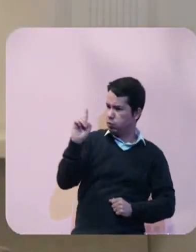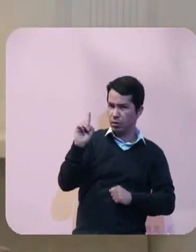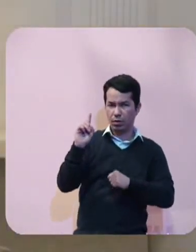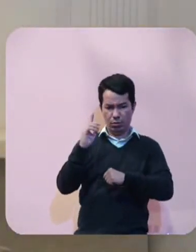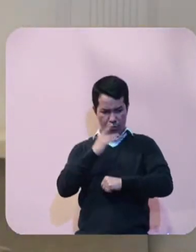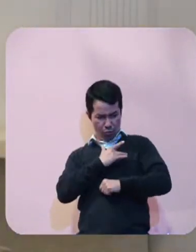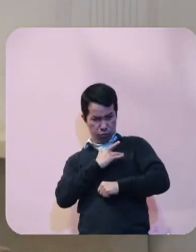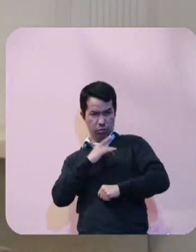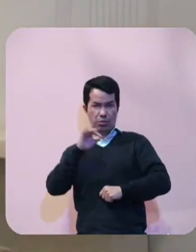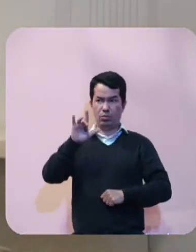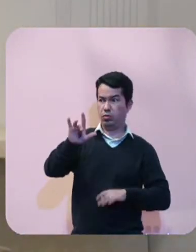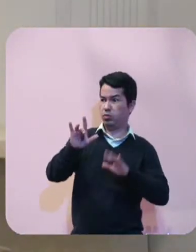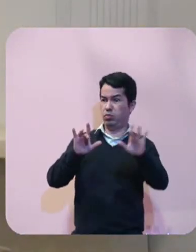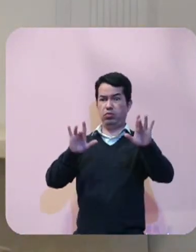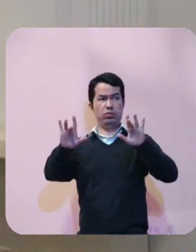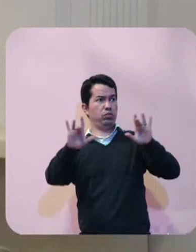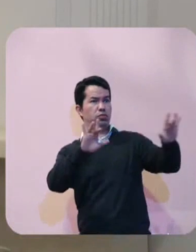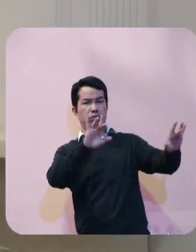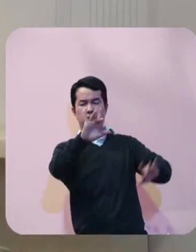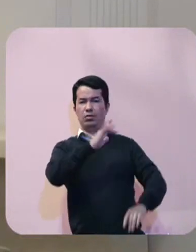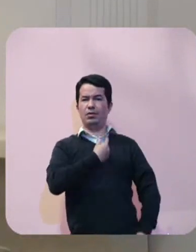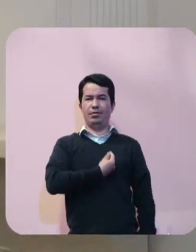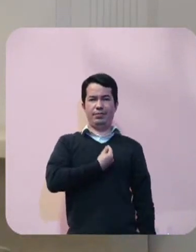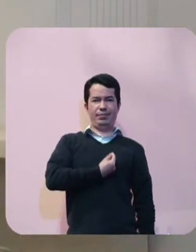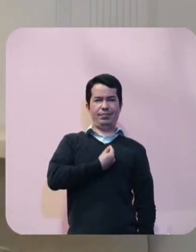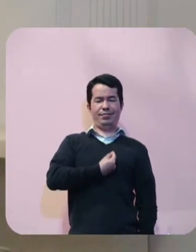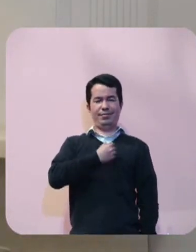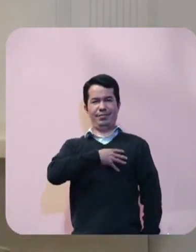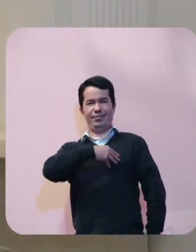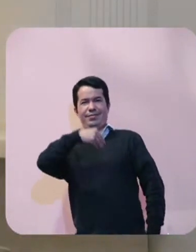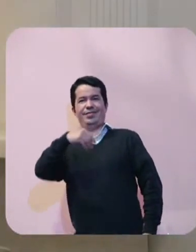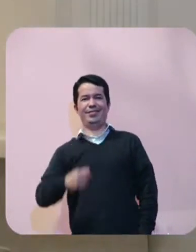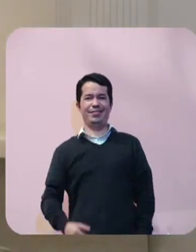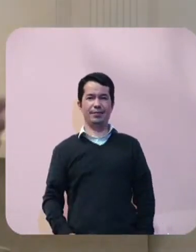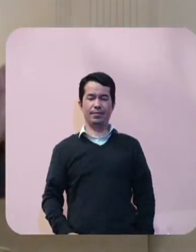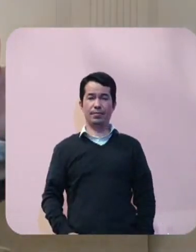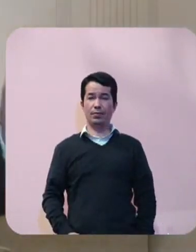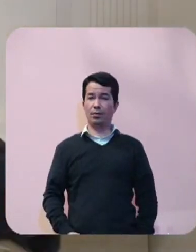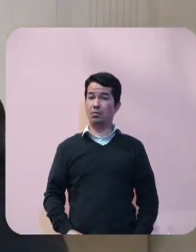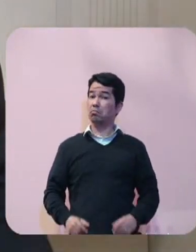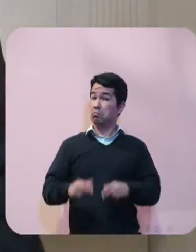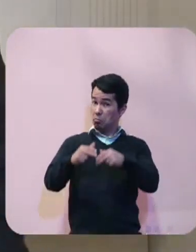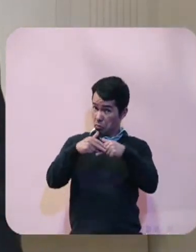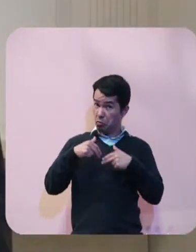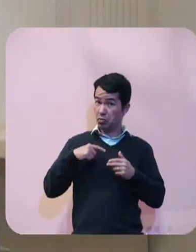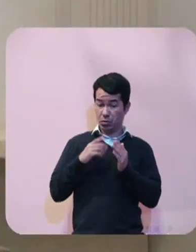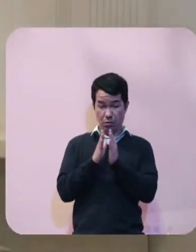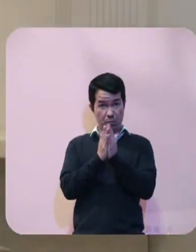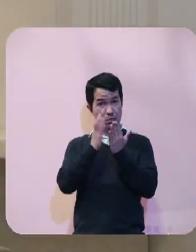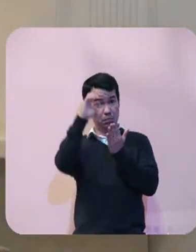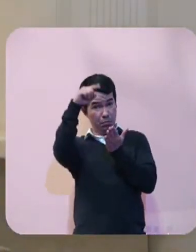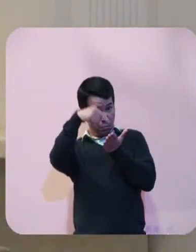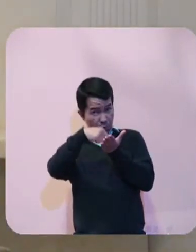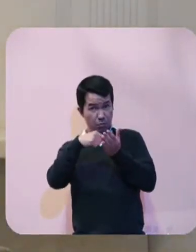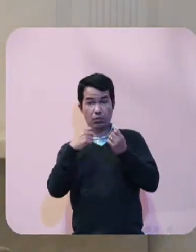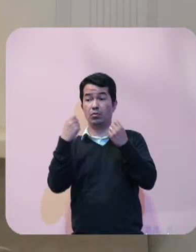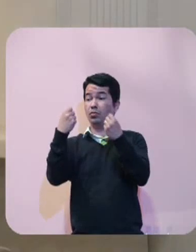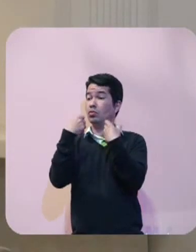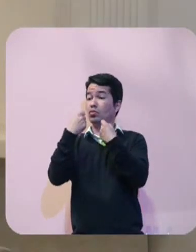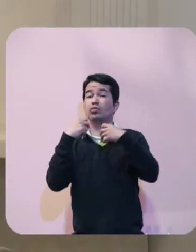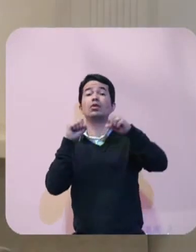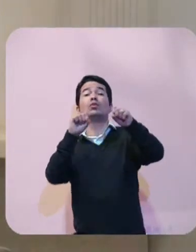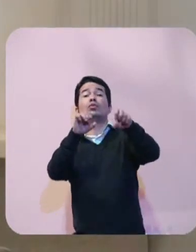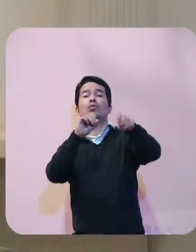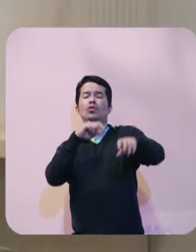conseguimos. E por isso uma das recomendações da Bíblia é que os pais aprendam a orar pelos seus filhos. E isso